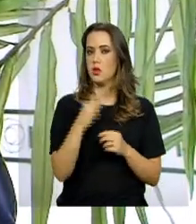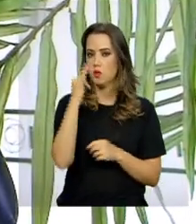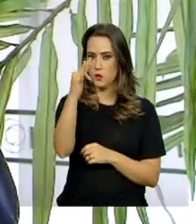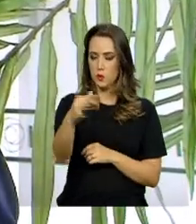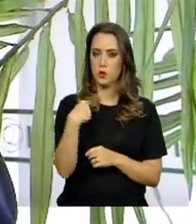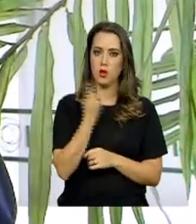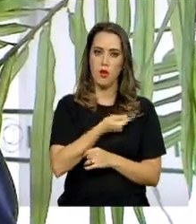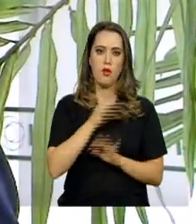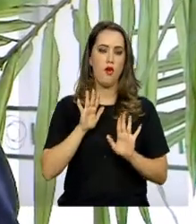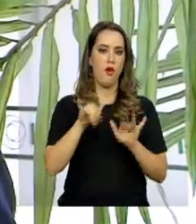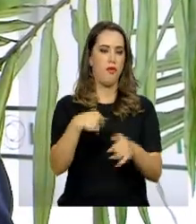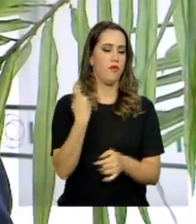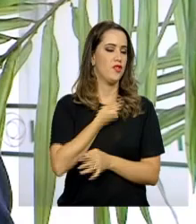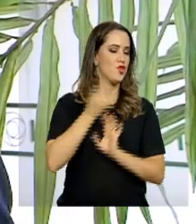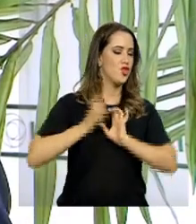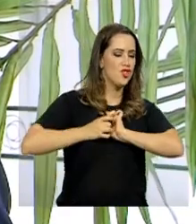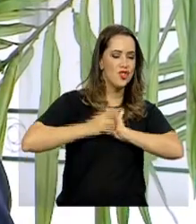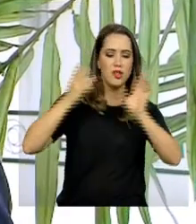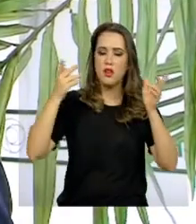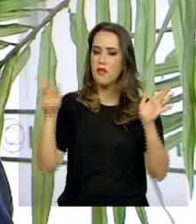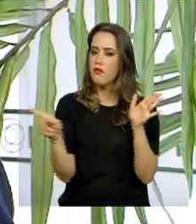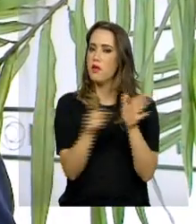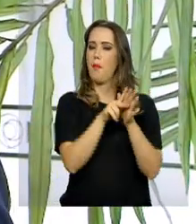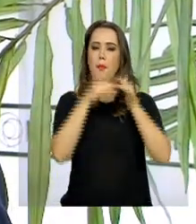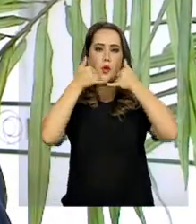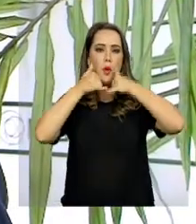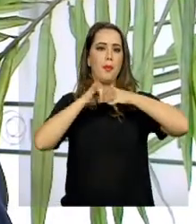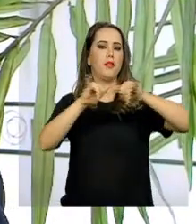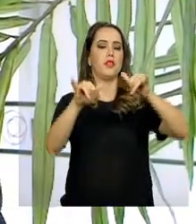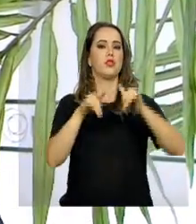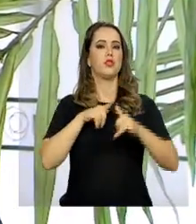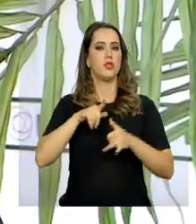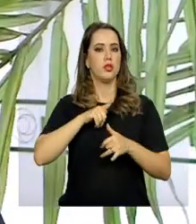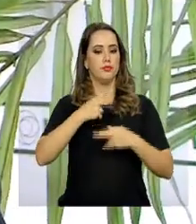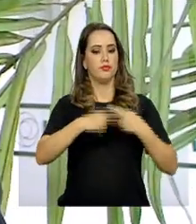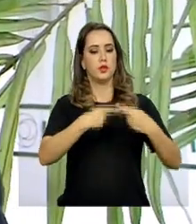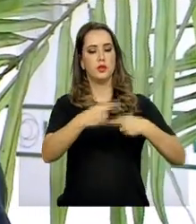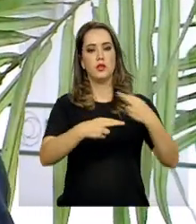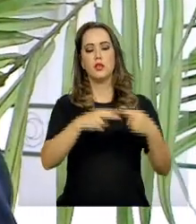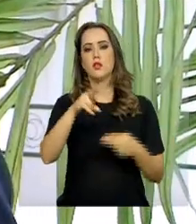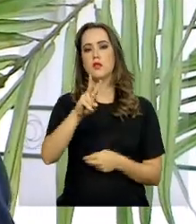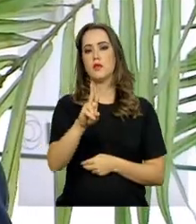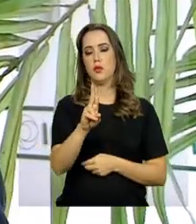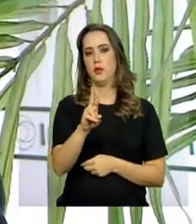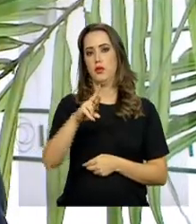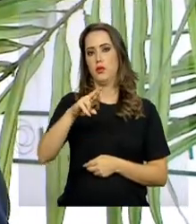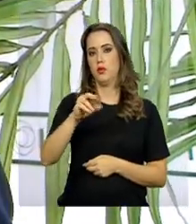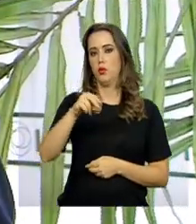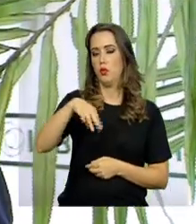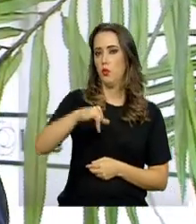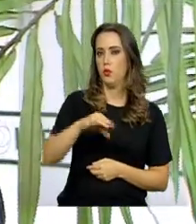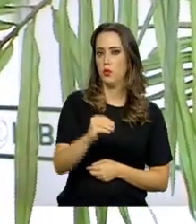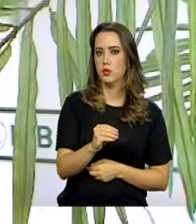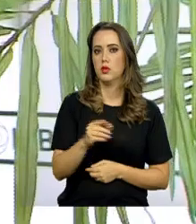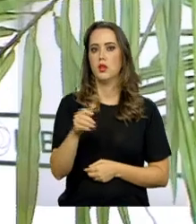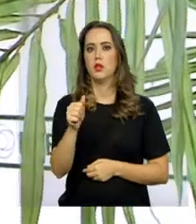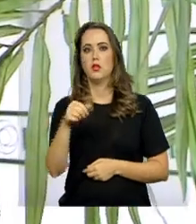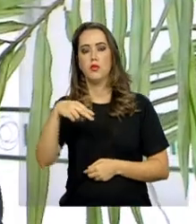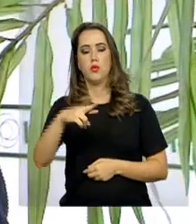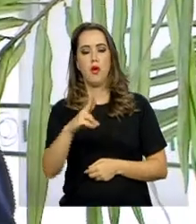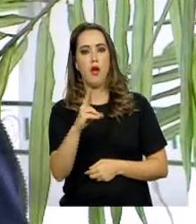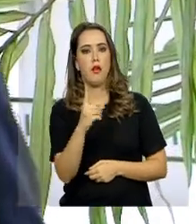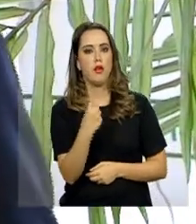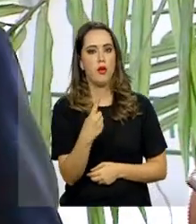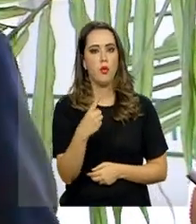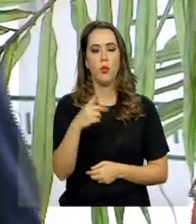nós seremos autossuficientes em na etapa de enriquecimento de urânio quando conseguindo atender à angra 1 e angra 2